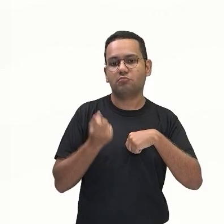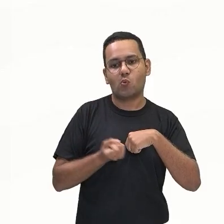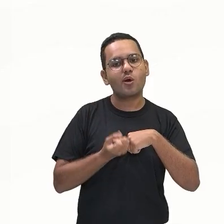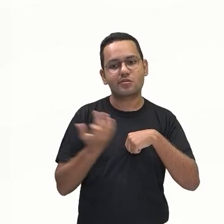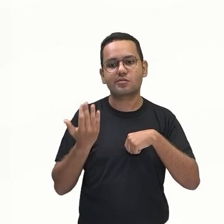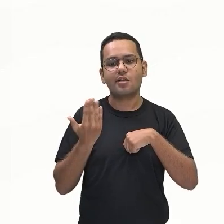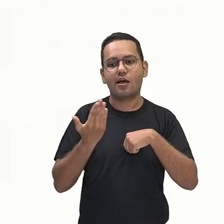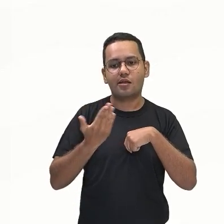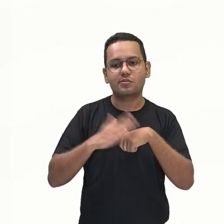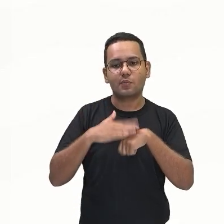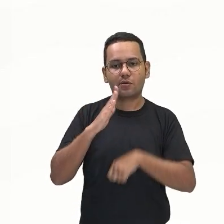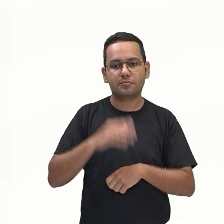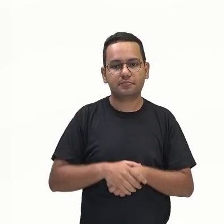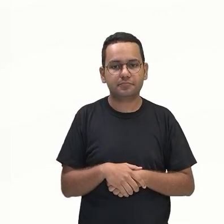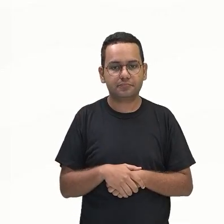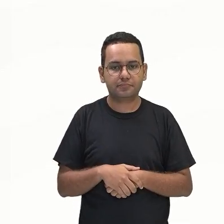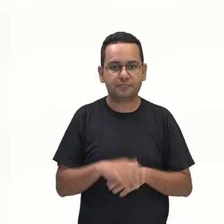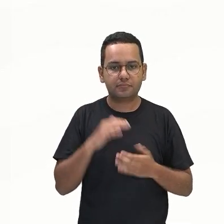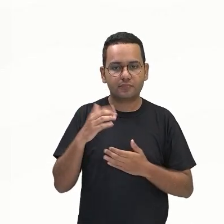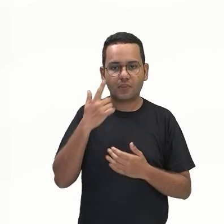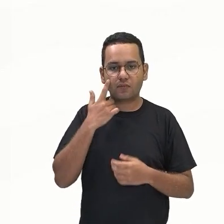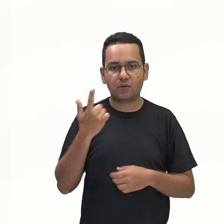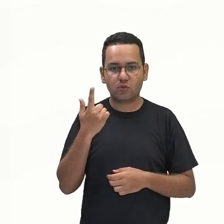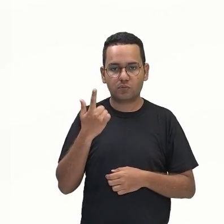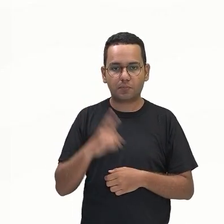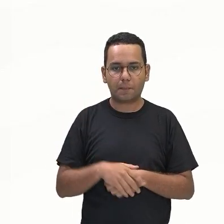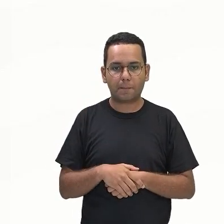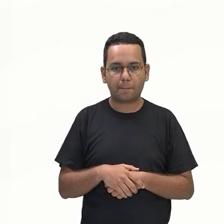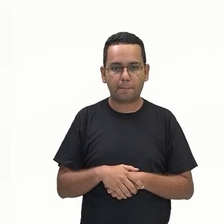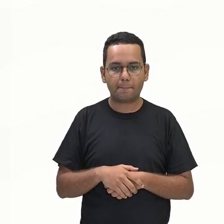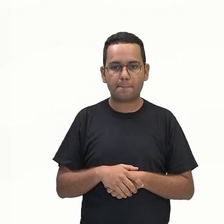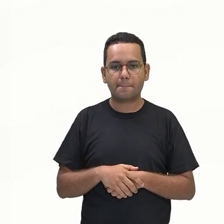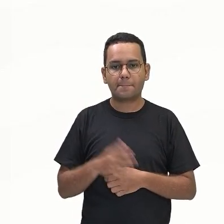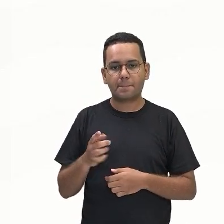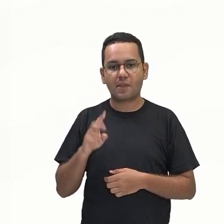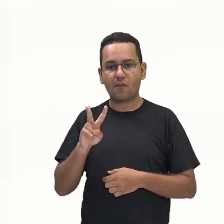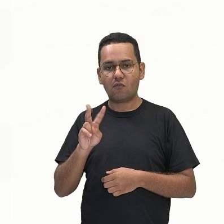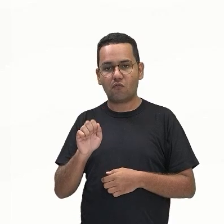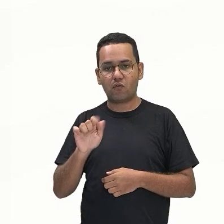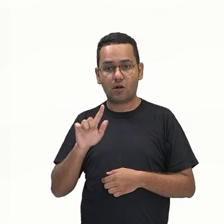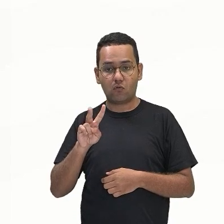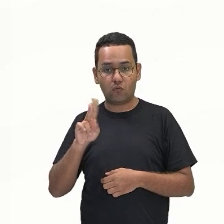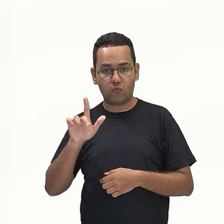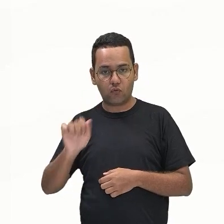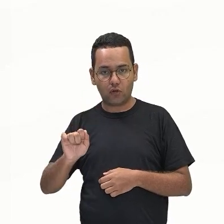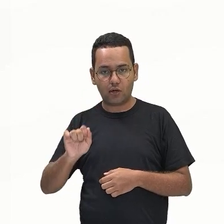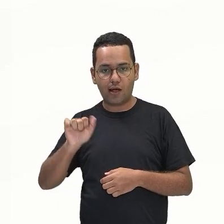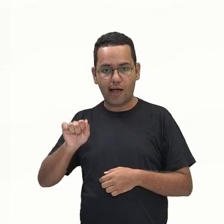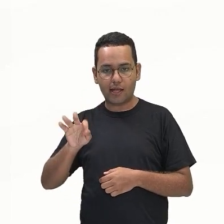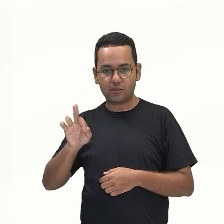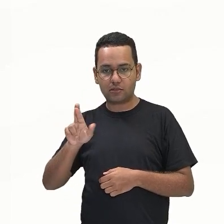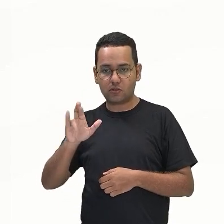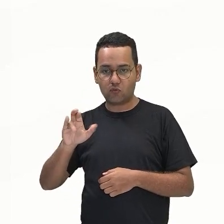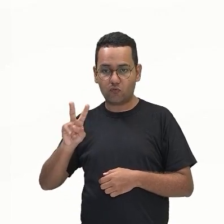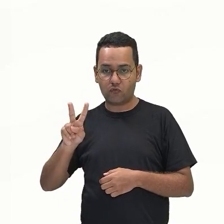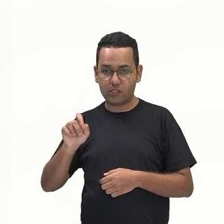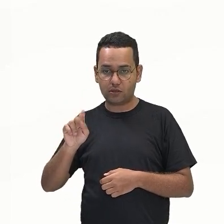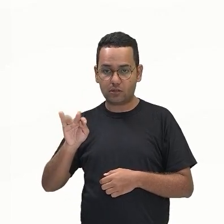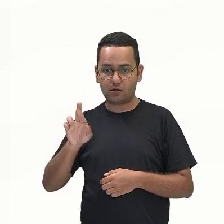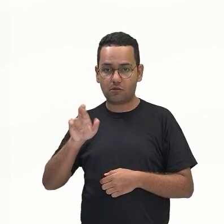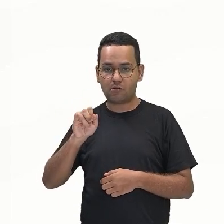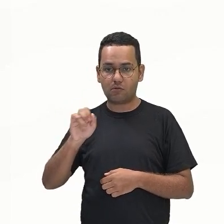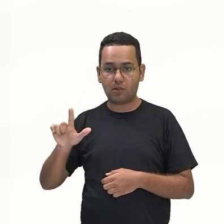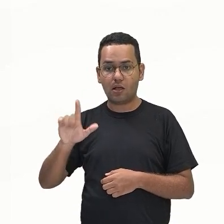Então tá aqui, ó, a válvula atrioventricular, né? Essas válvulas aqui, gente, na hora que o coração